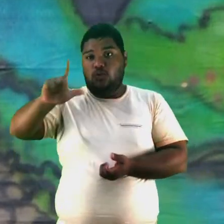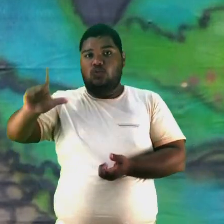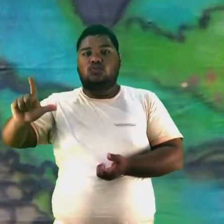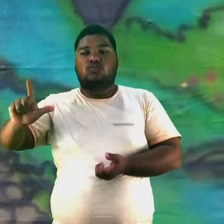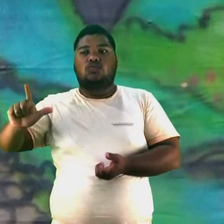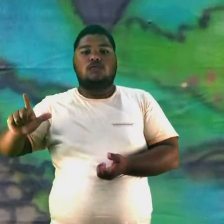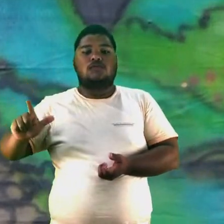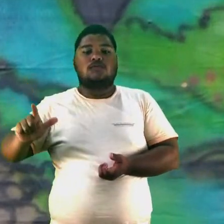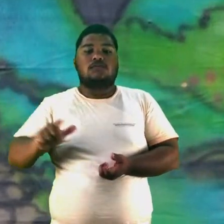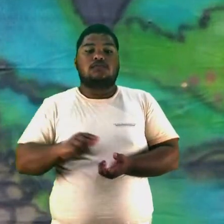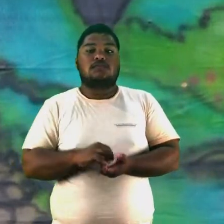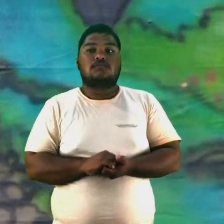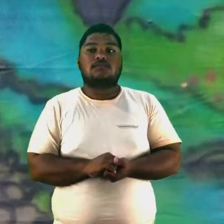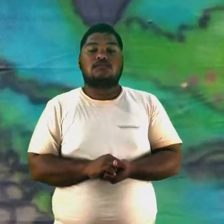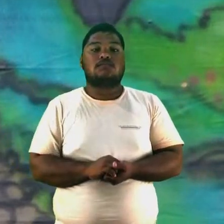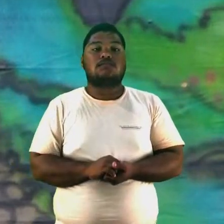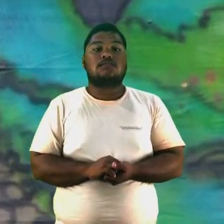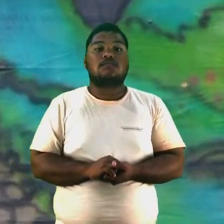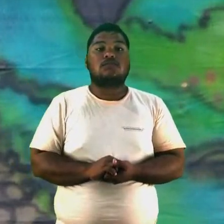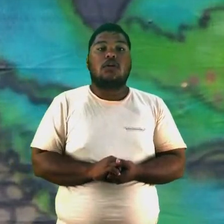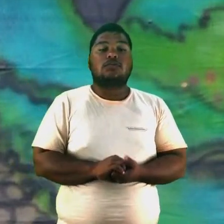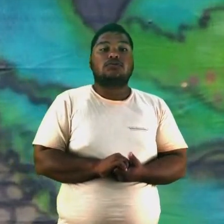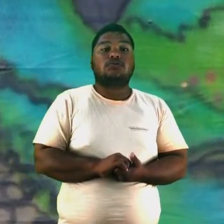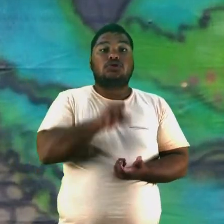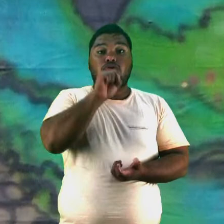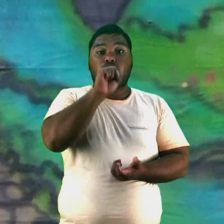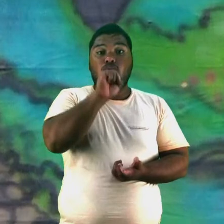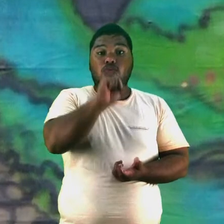De 8 a 80 anos.